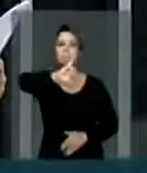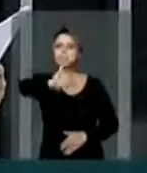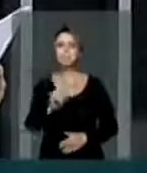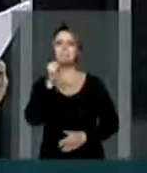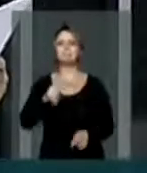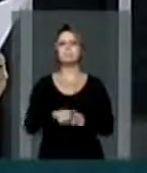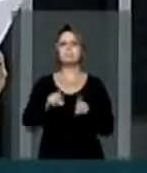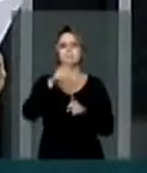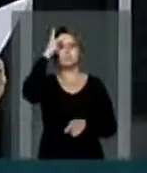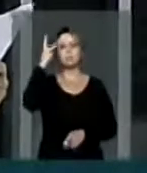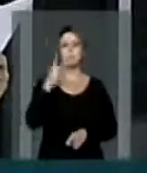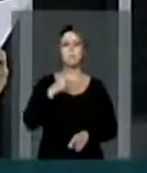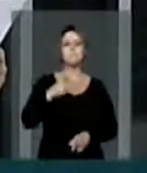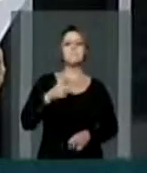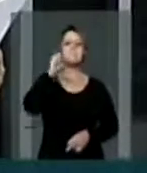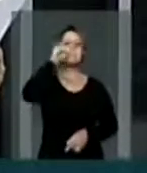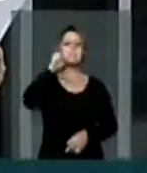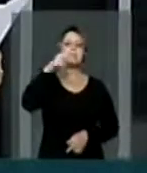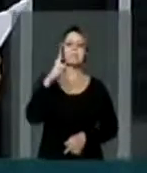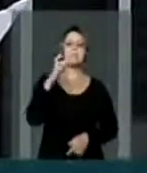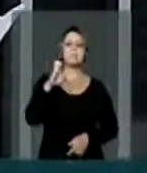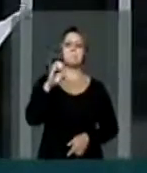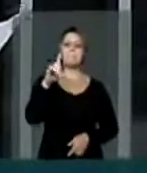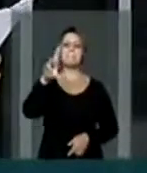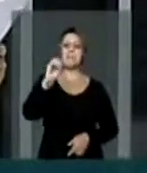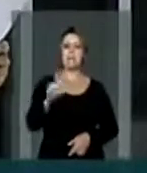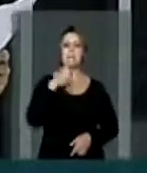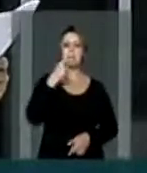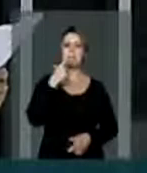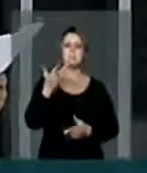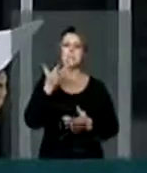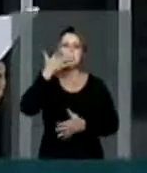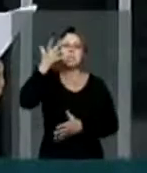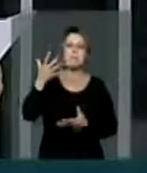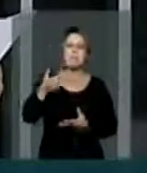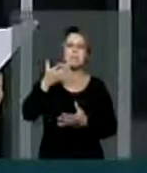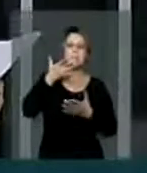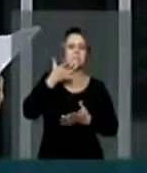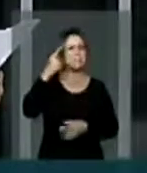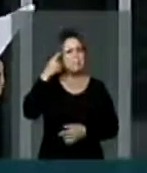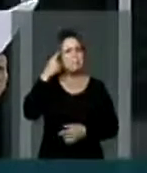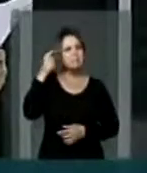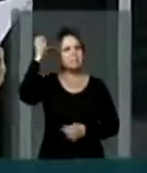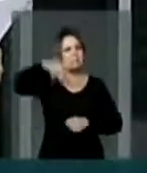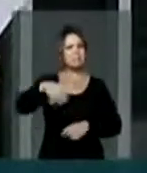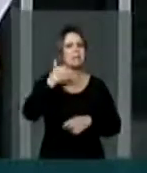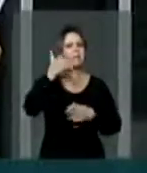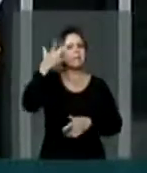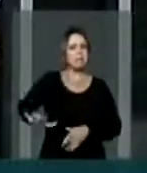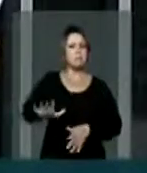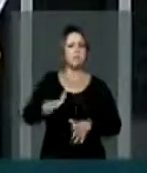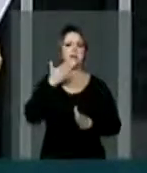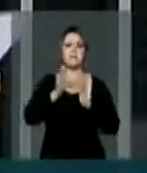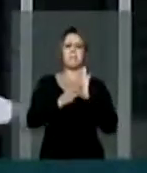do projeto, o senador Pedro Táxi, em seu voto rejeite tal proposta, pois pesquisa recente realizada pelo próprio